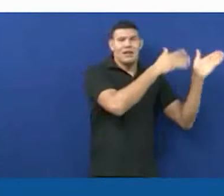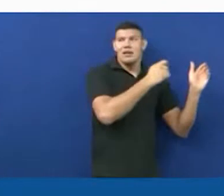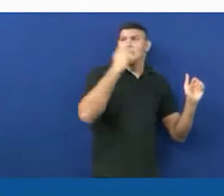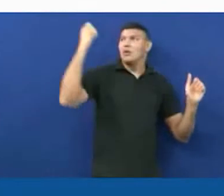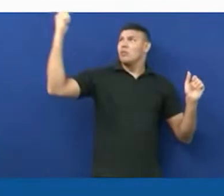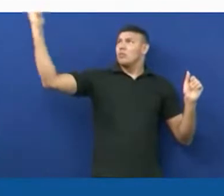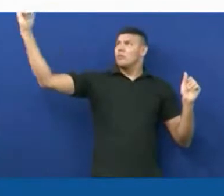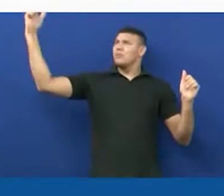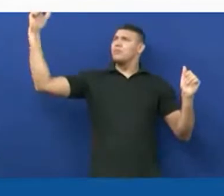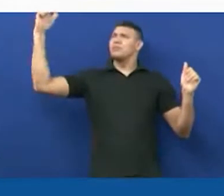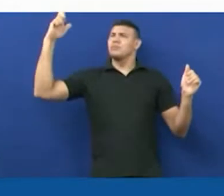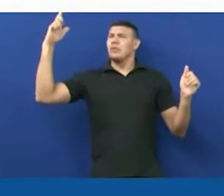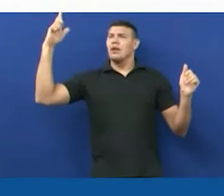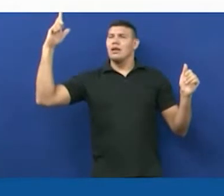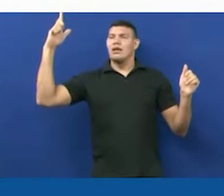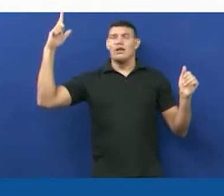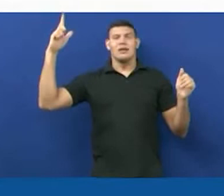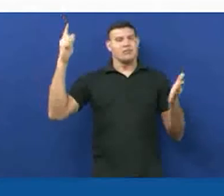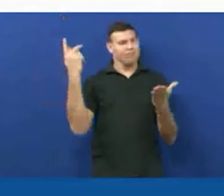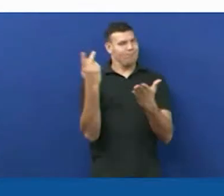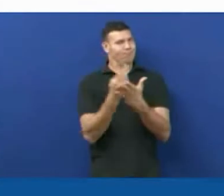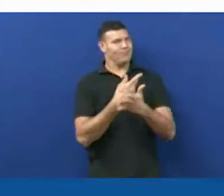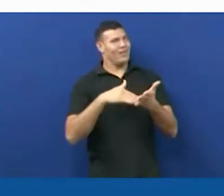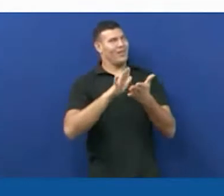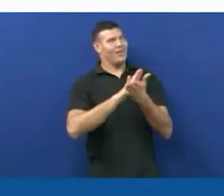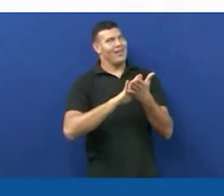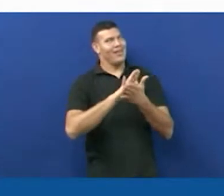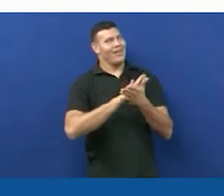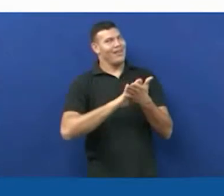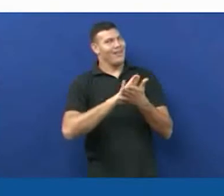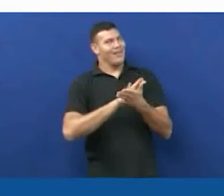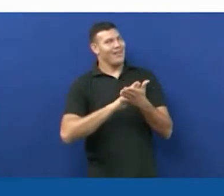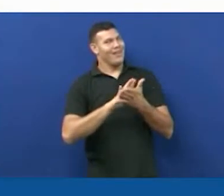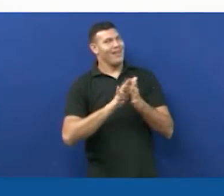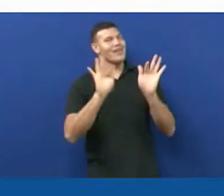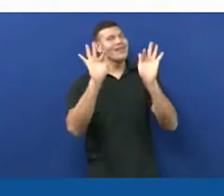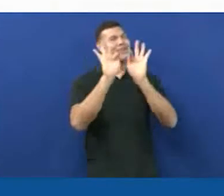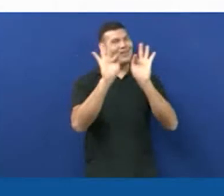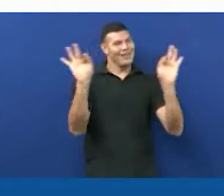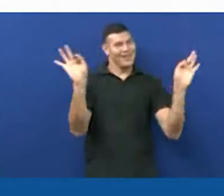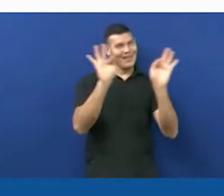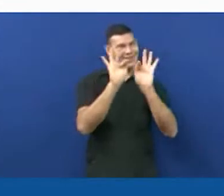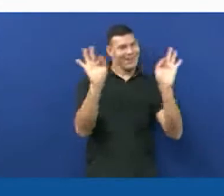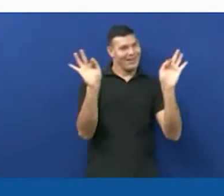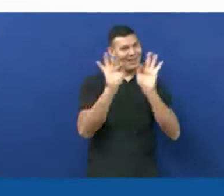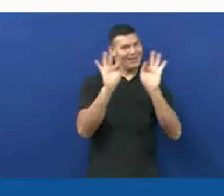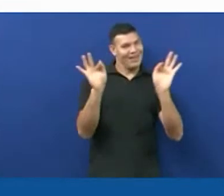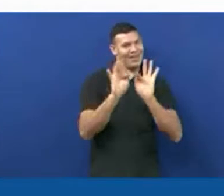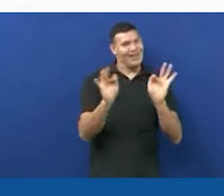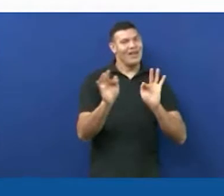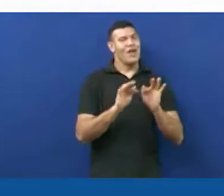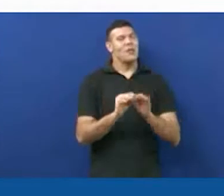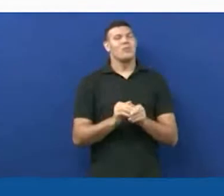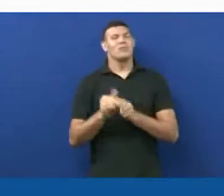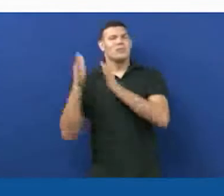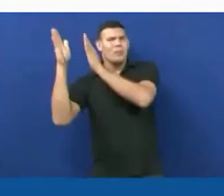Sol. Para a gente não errar mais, a gente tem uma frase para lembrar qual que é a ordem desses